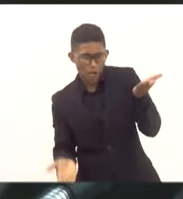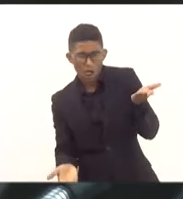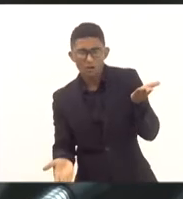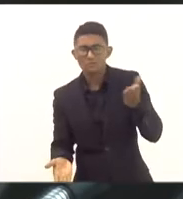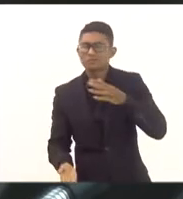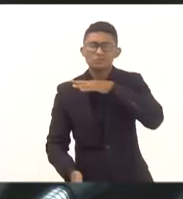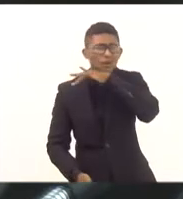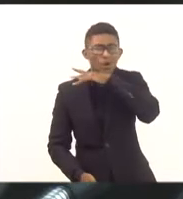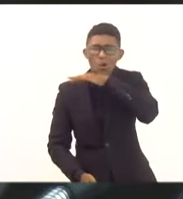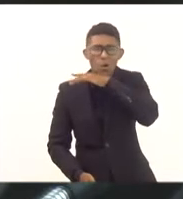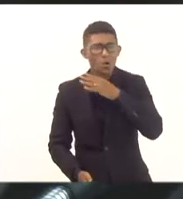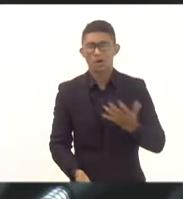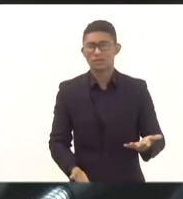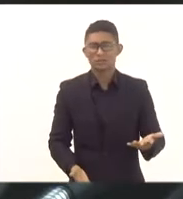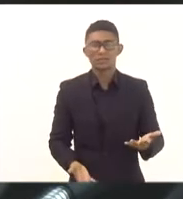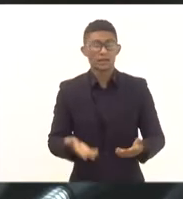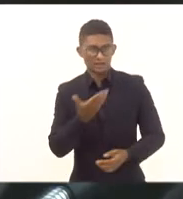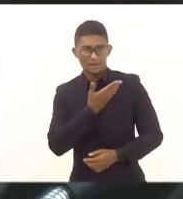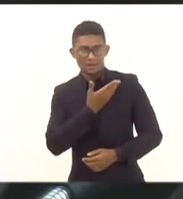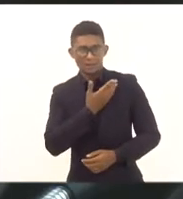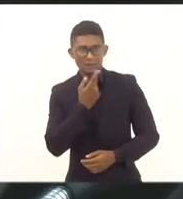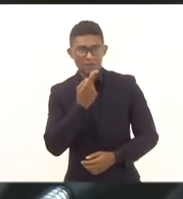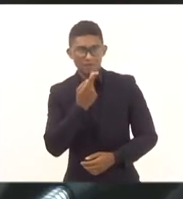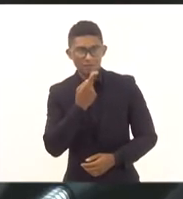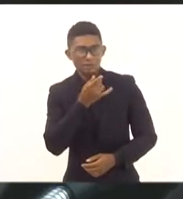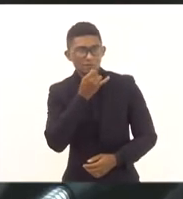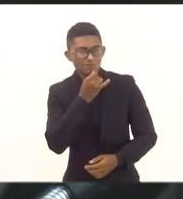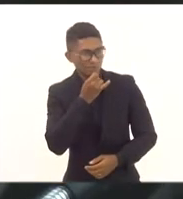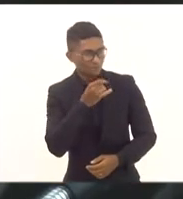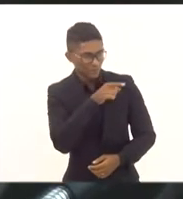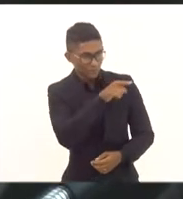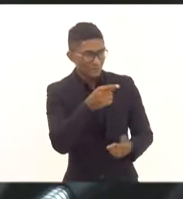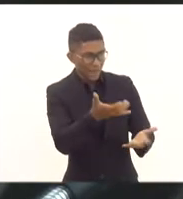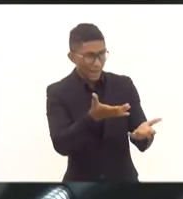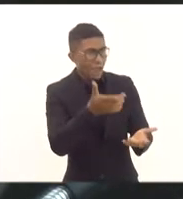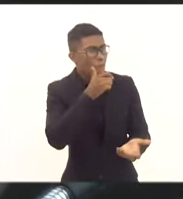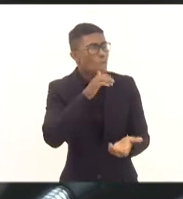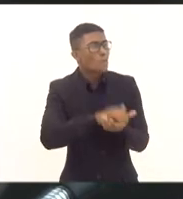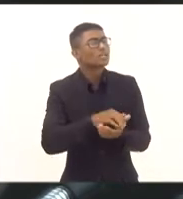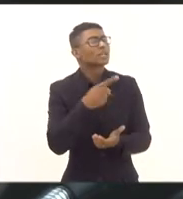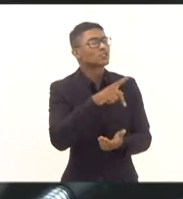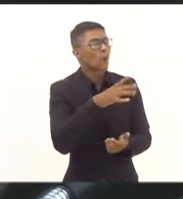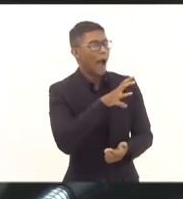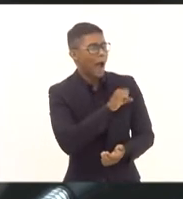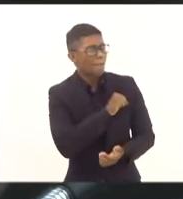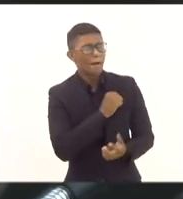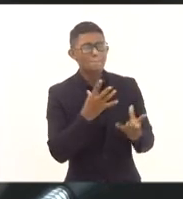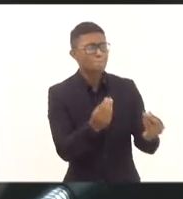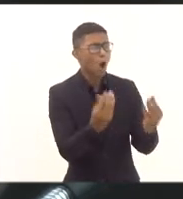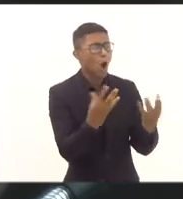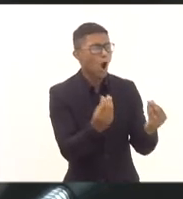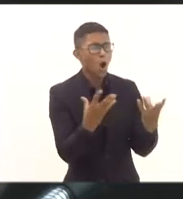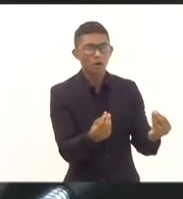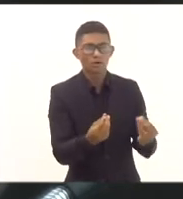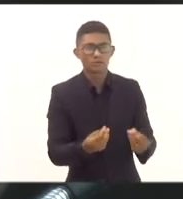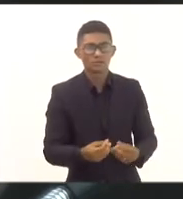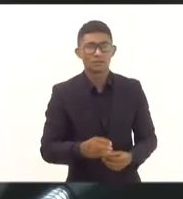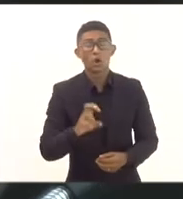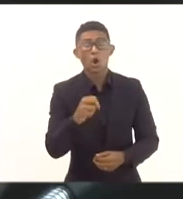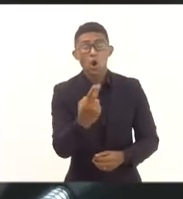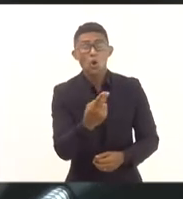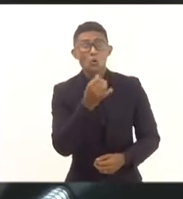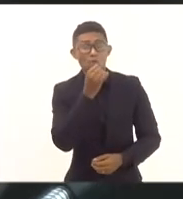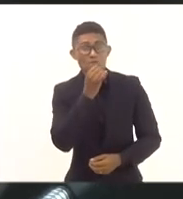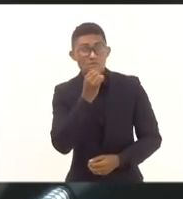pergunto até te perguntar os meus amigos se eles querem que a esposa 11 demais em excesso você ele quer dinheiro dela e